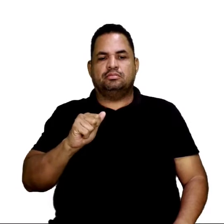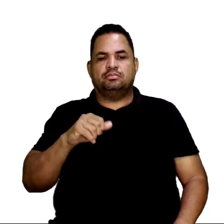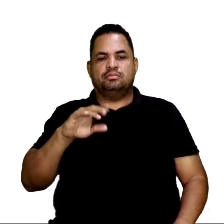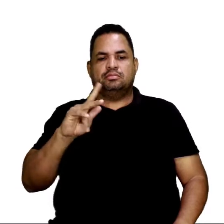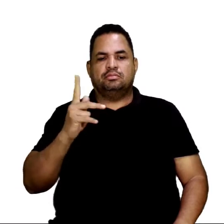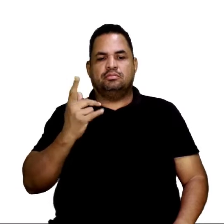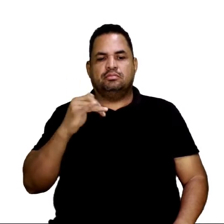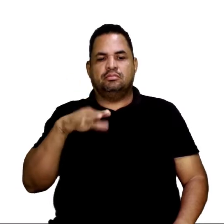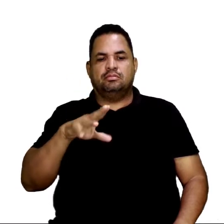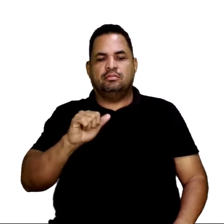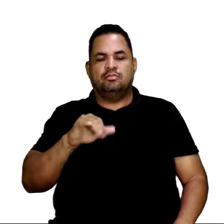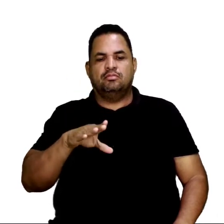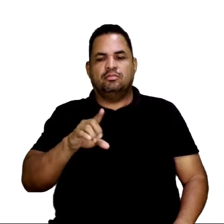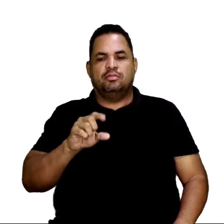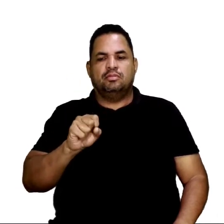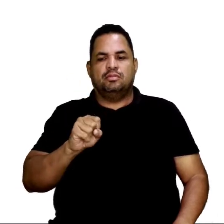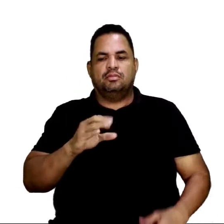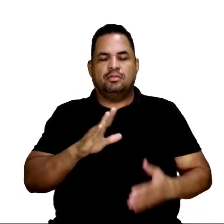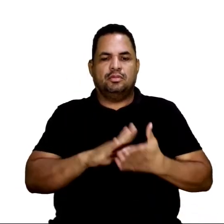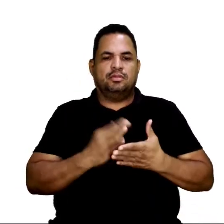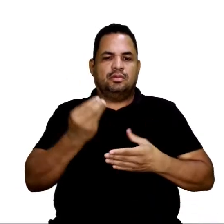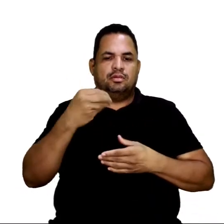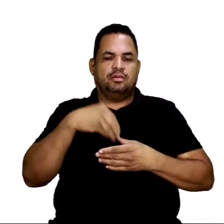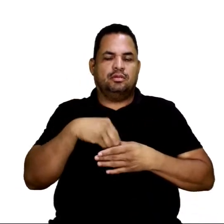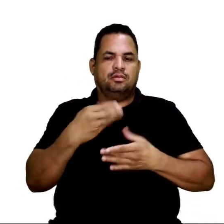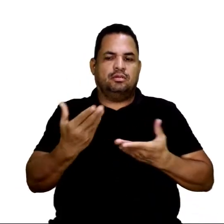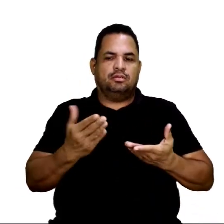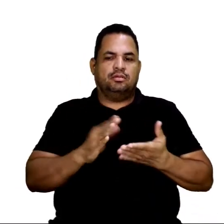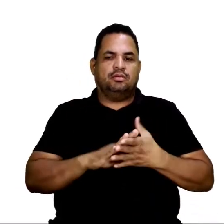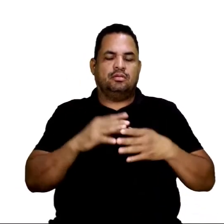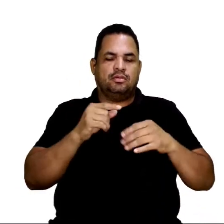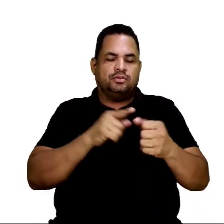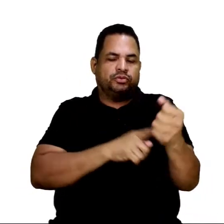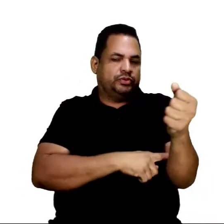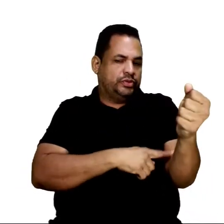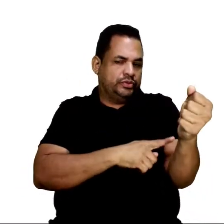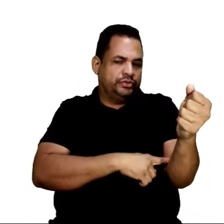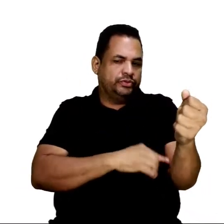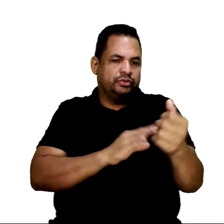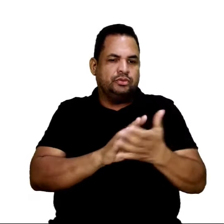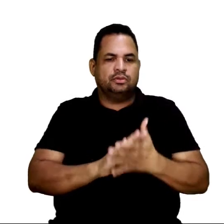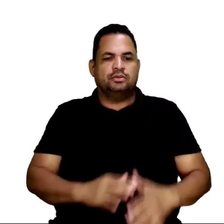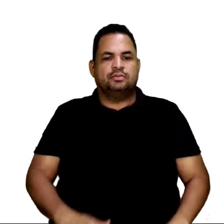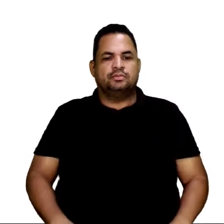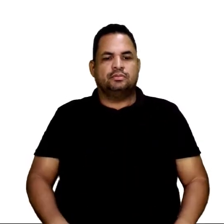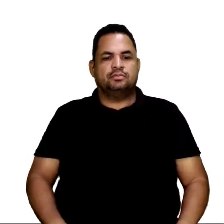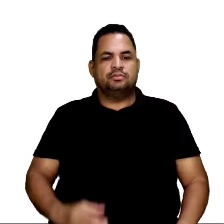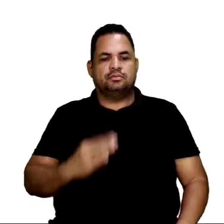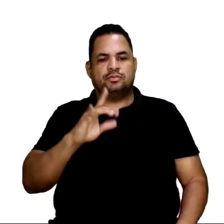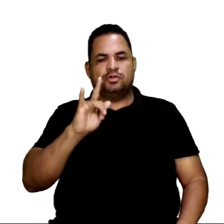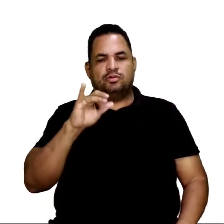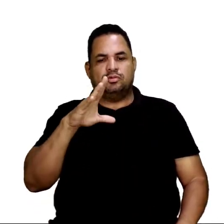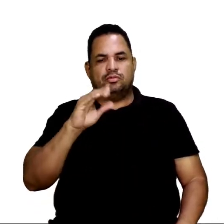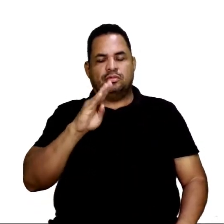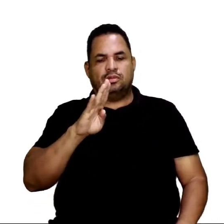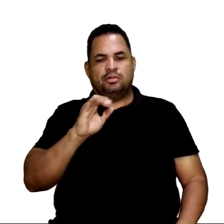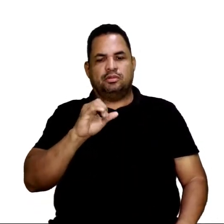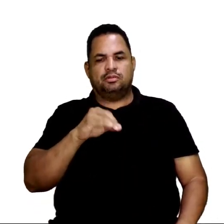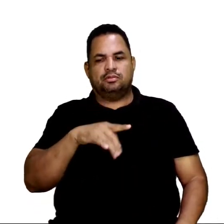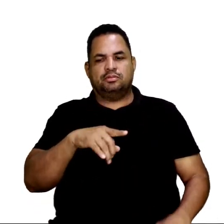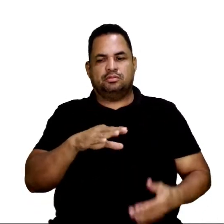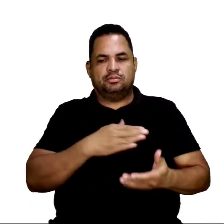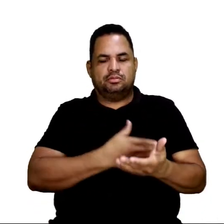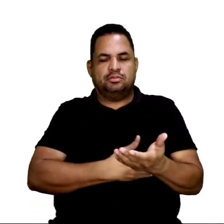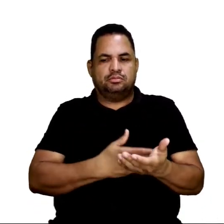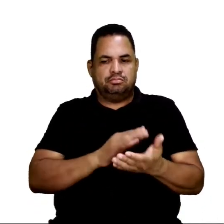ou seja, um eritrócito que faz parte do nosso sangue, o glóbulo branco, que também está presente no nosso sangue,